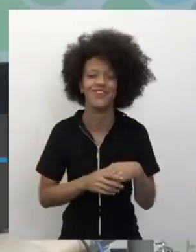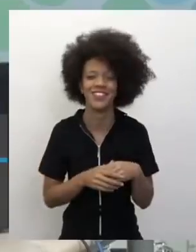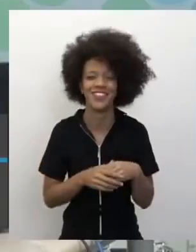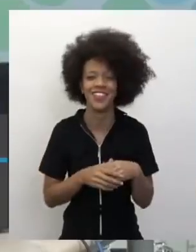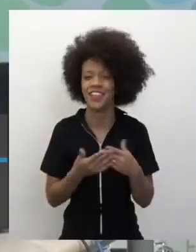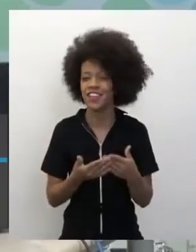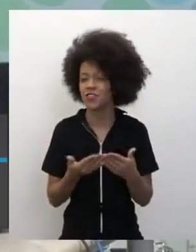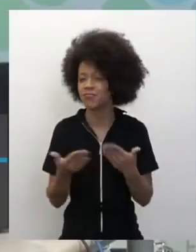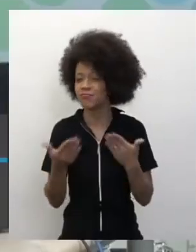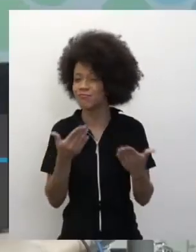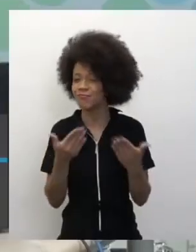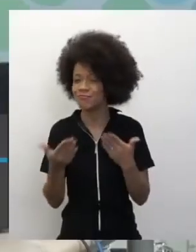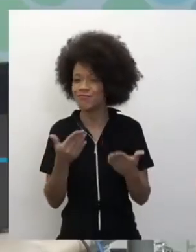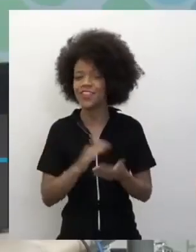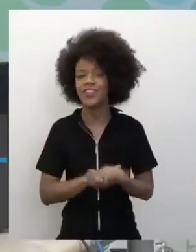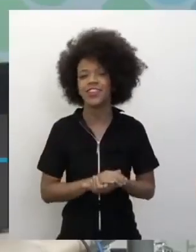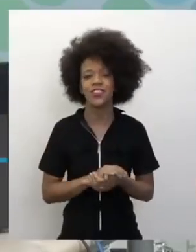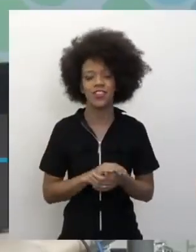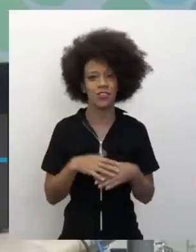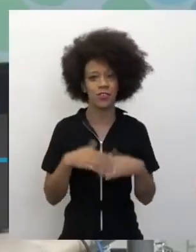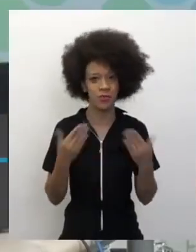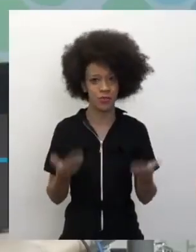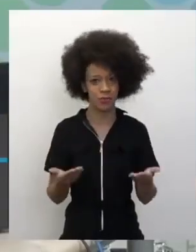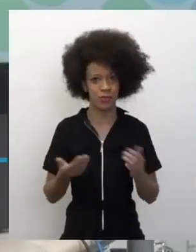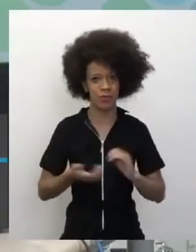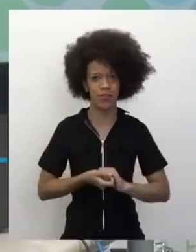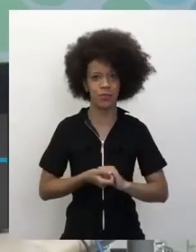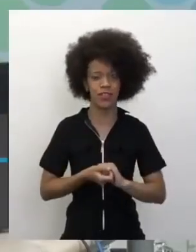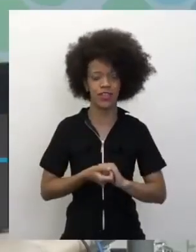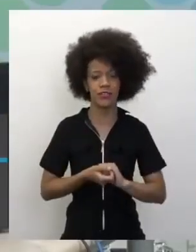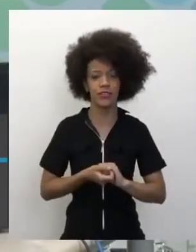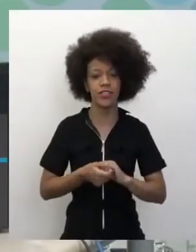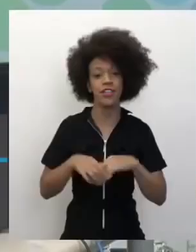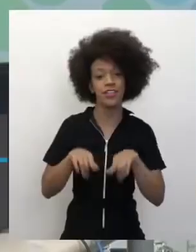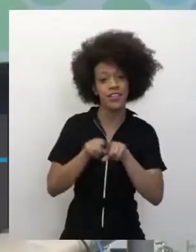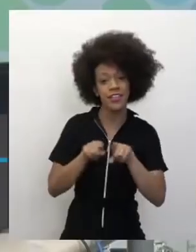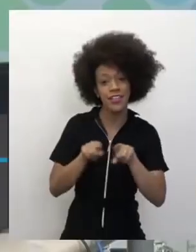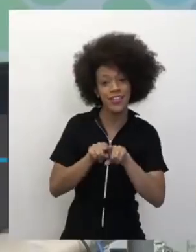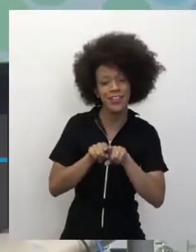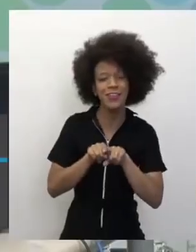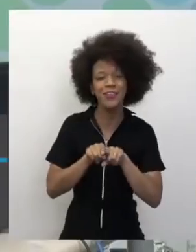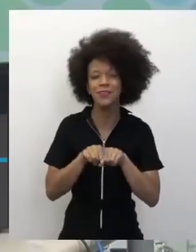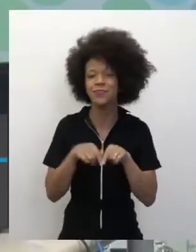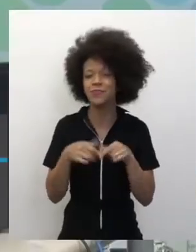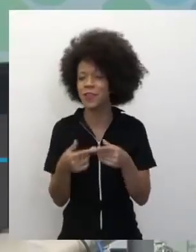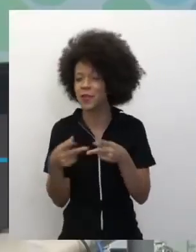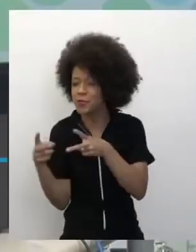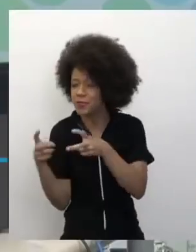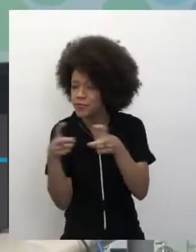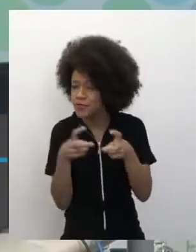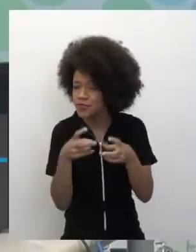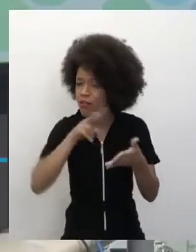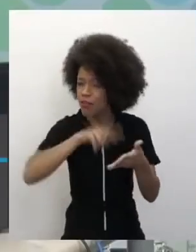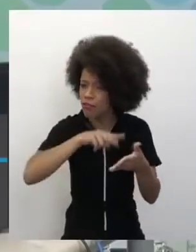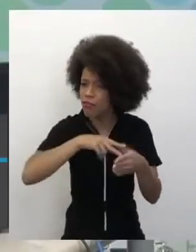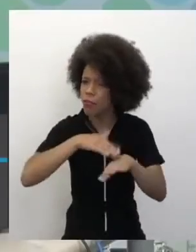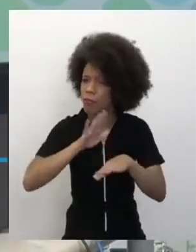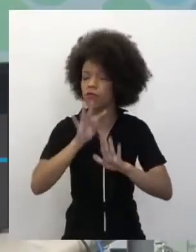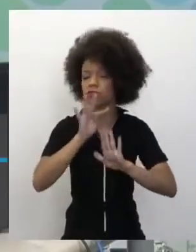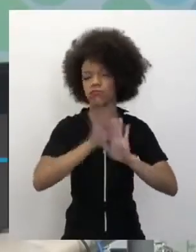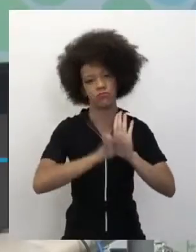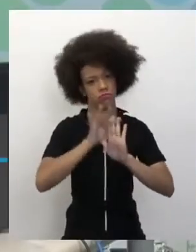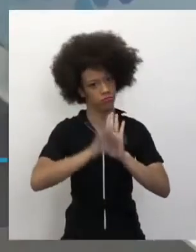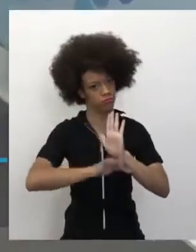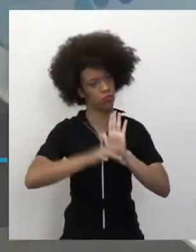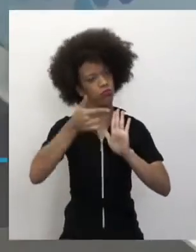identificar aí os vários lugares, ou mesmo caracterizar melhor a personagem, precisariam ler mais de uma vez. Ó,